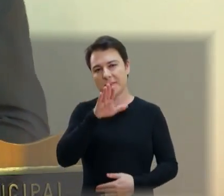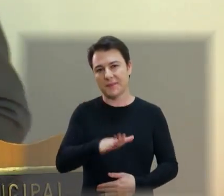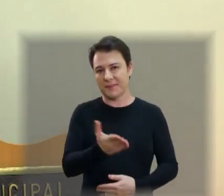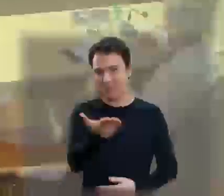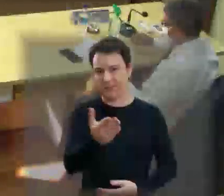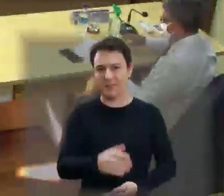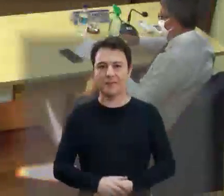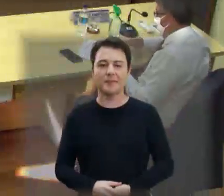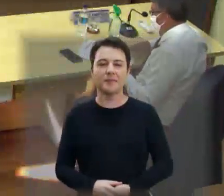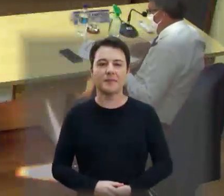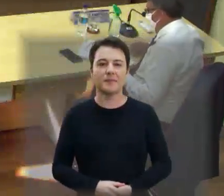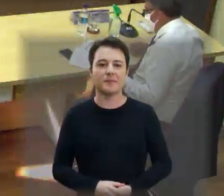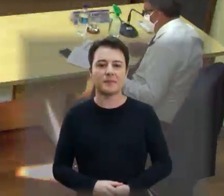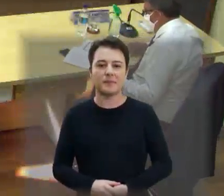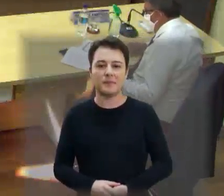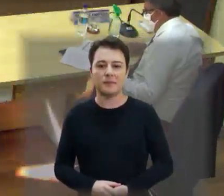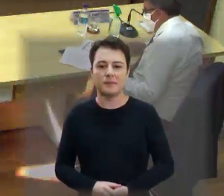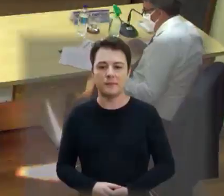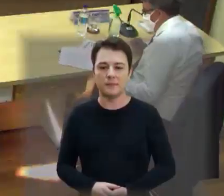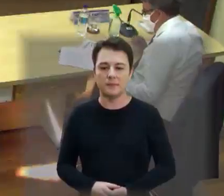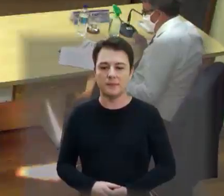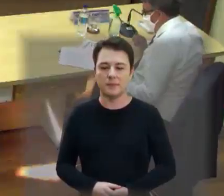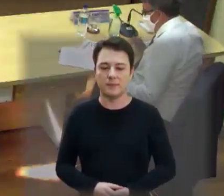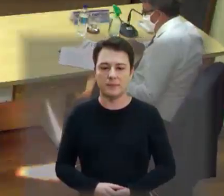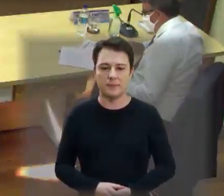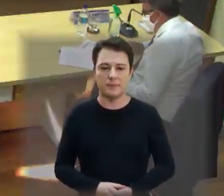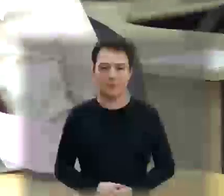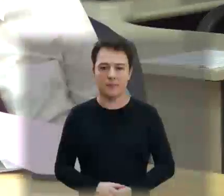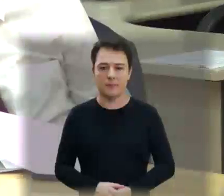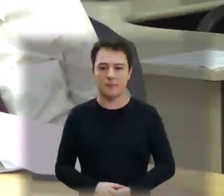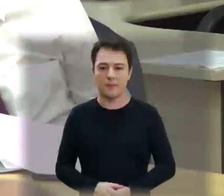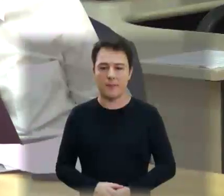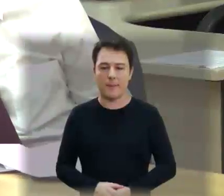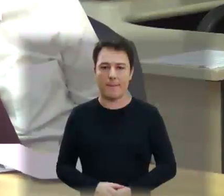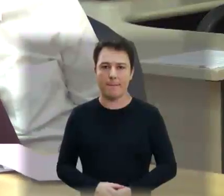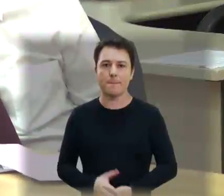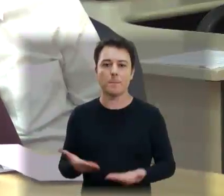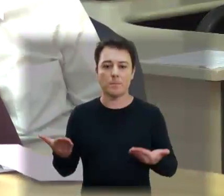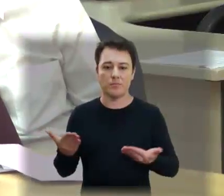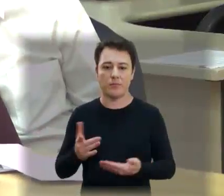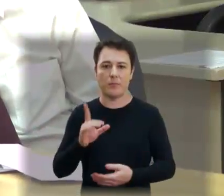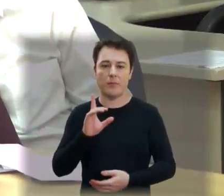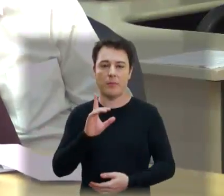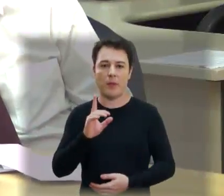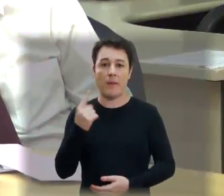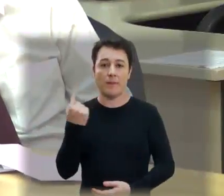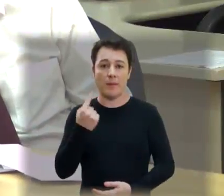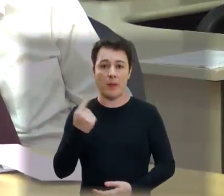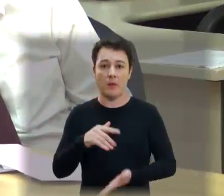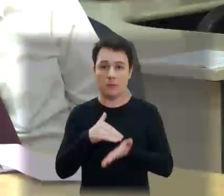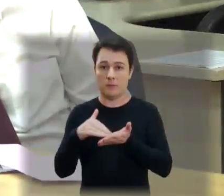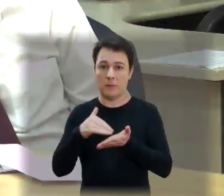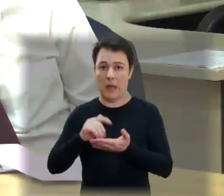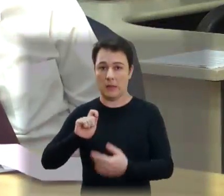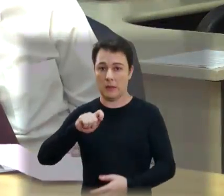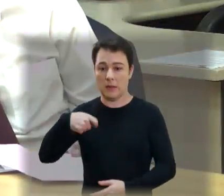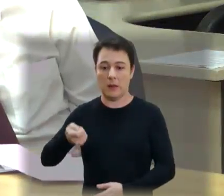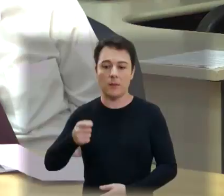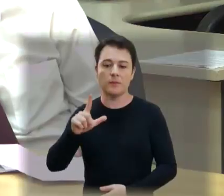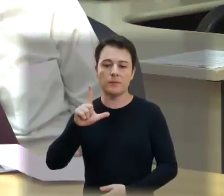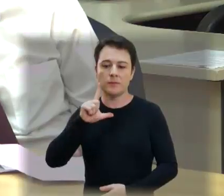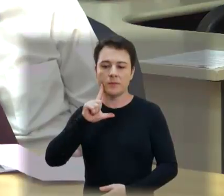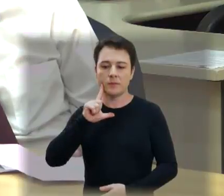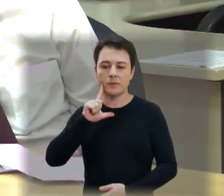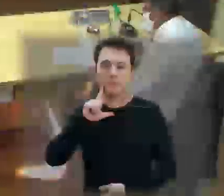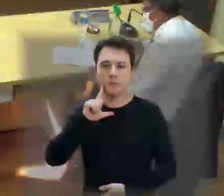todos. Muito bem, vereador. O próximo vereador a fazer uso da palavra agora é o vereador e primeiro secretário Lucas Greco.